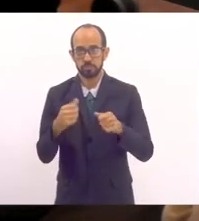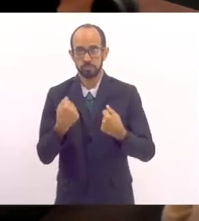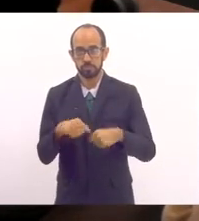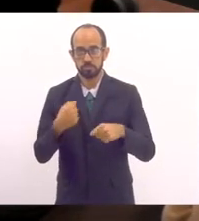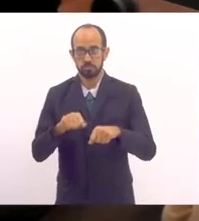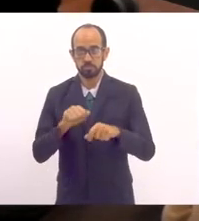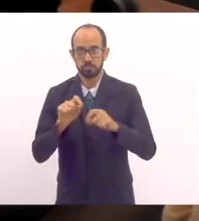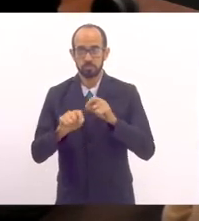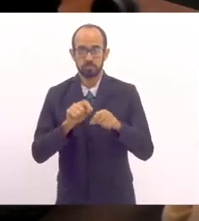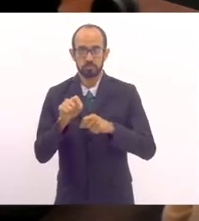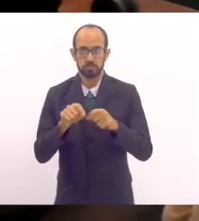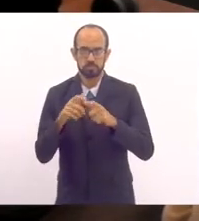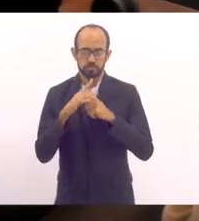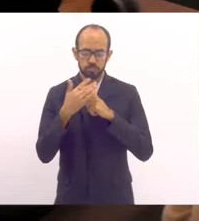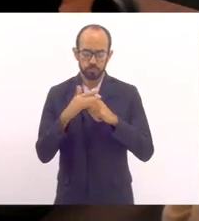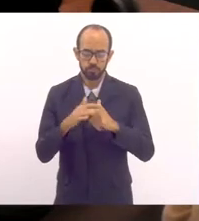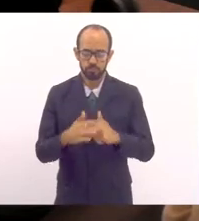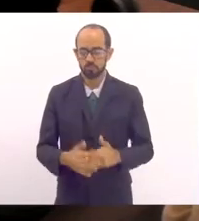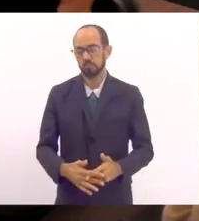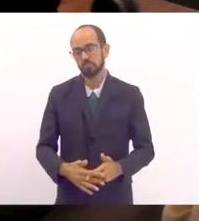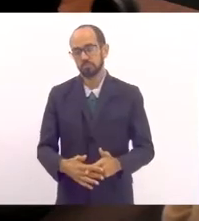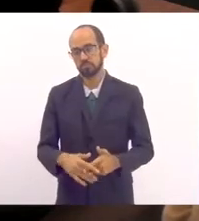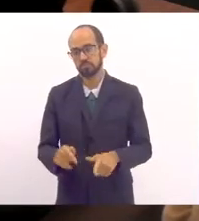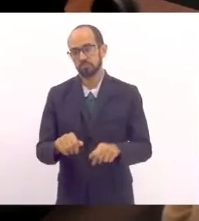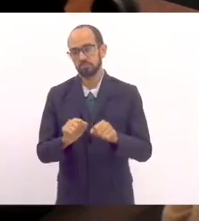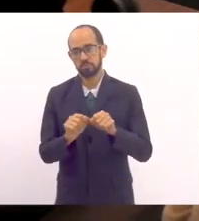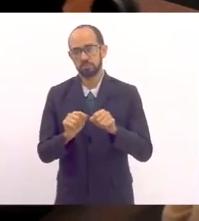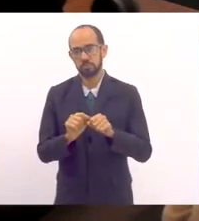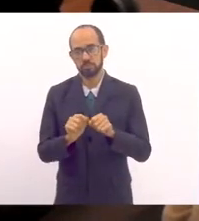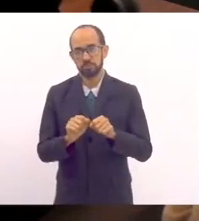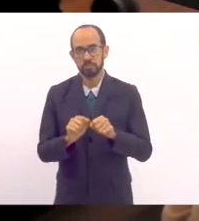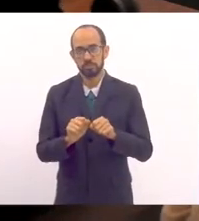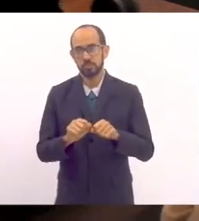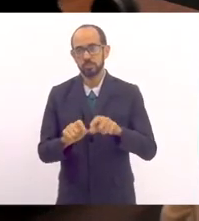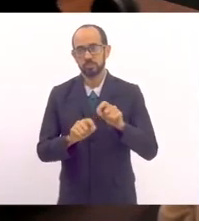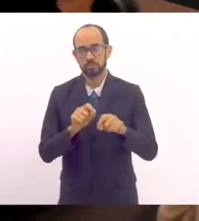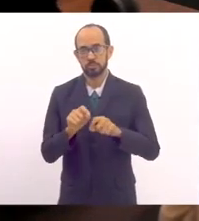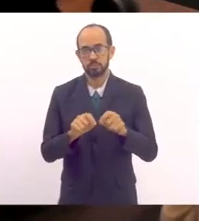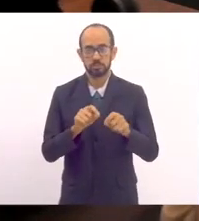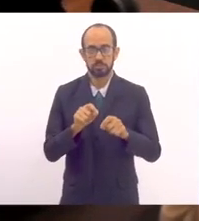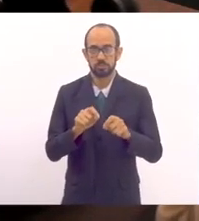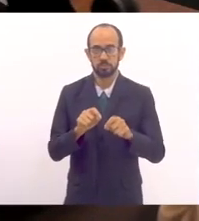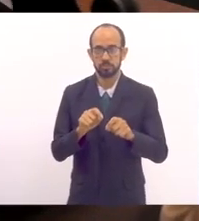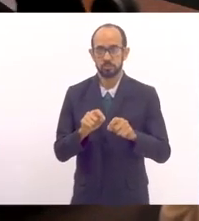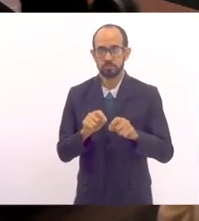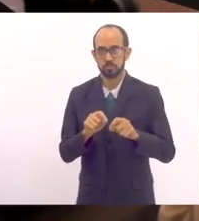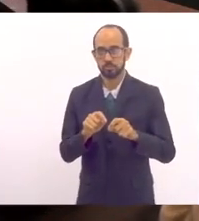numa concertação, trazendo para dentro dela